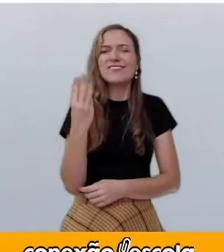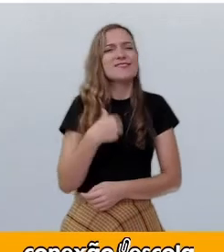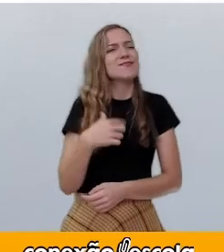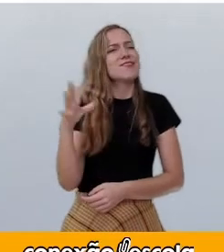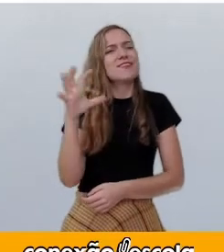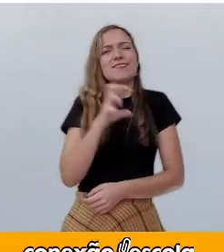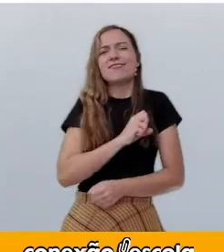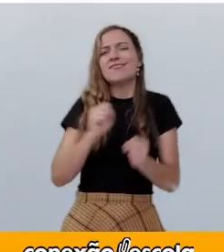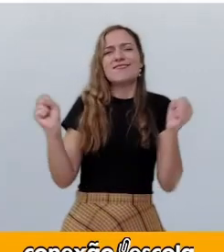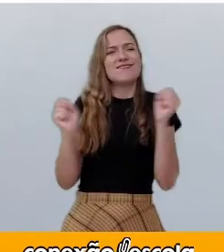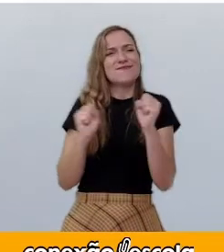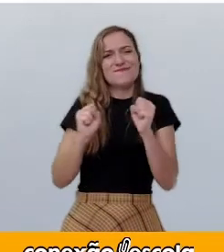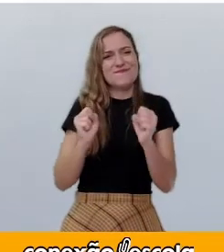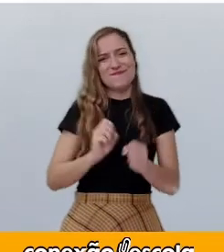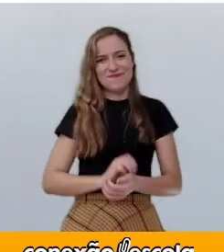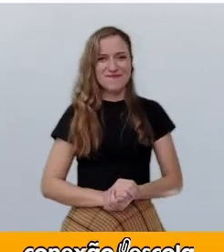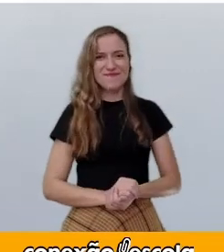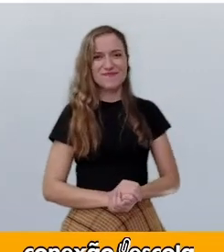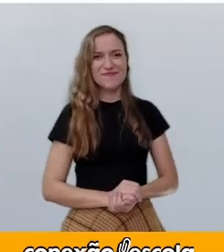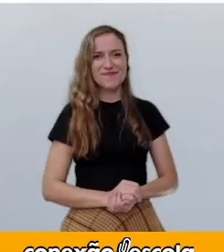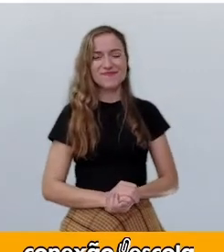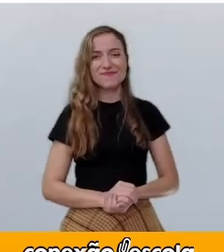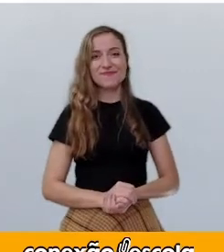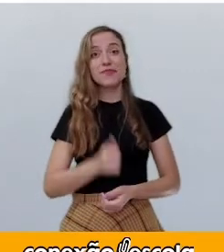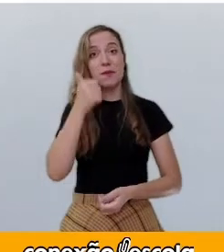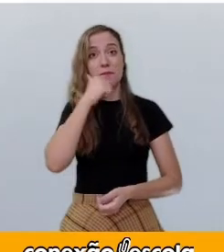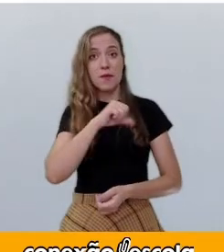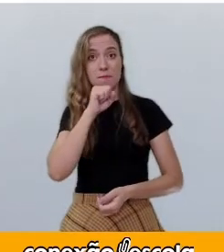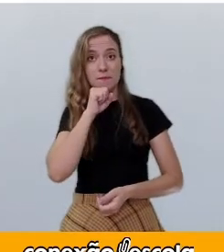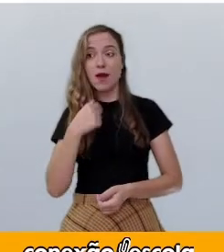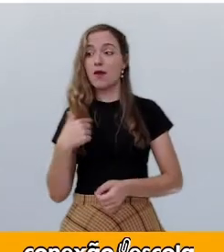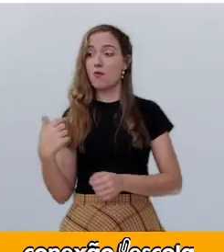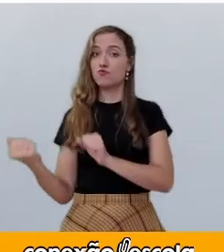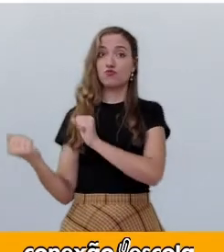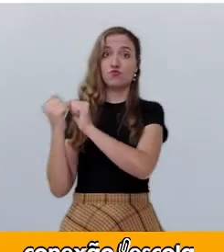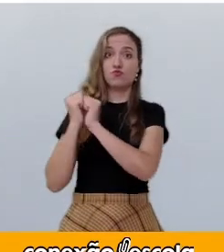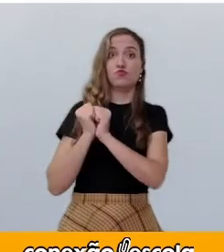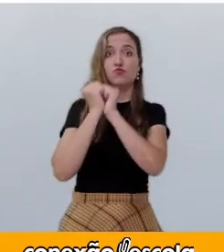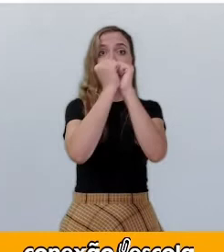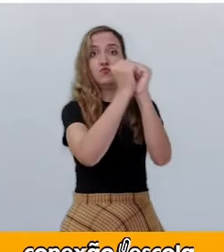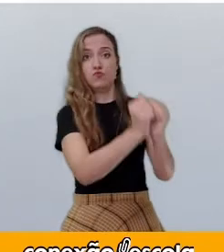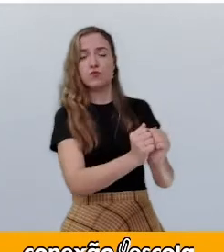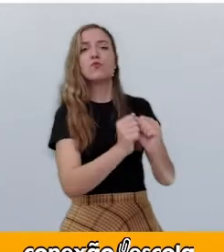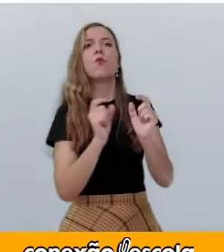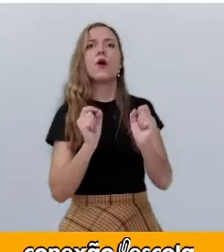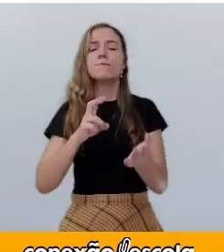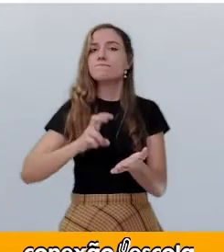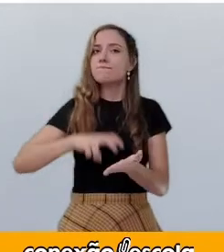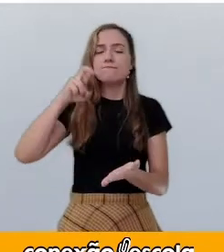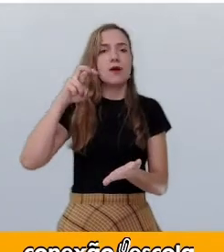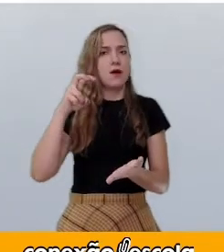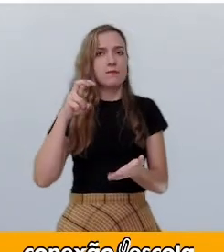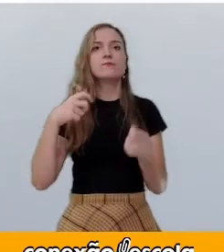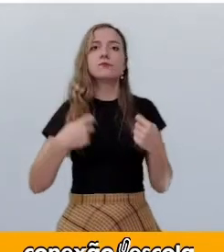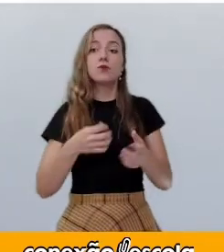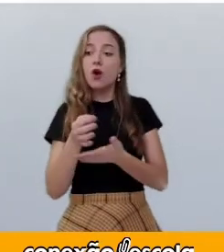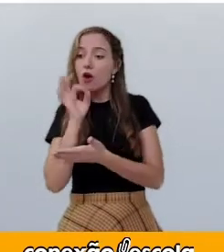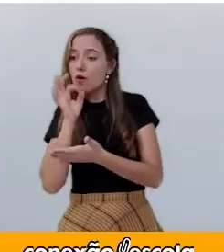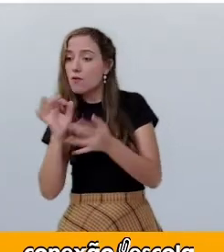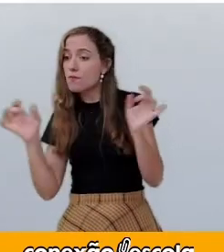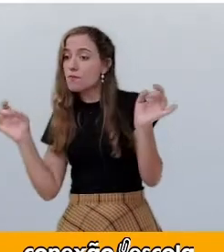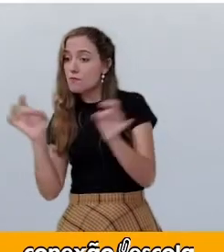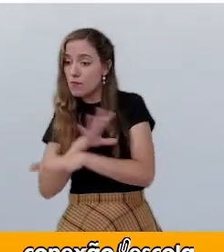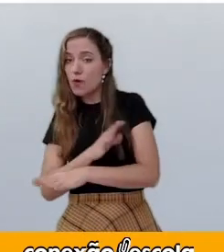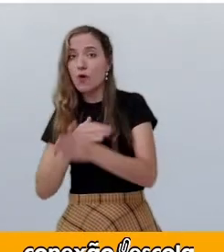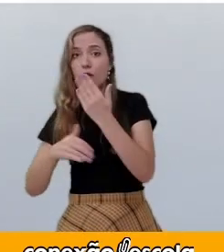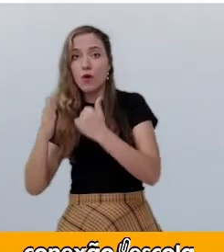eu tanto amava mamãe e eu Saímos de casa logo após o café da